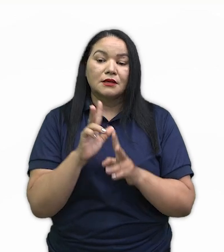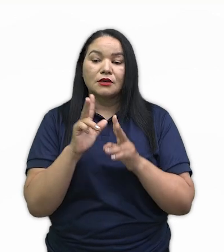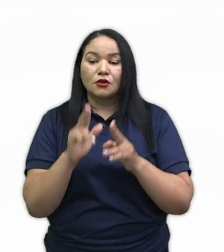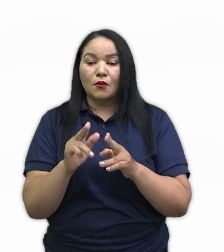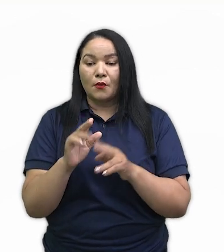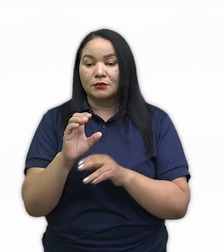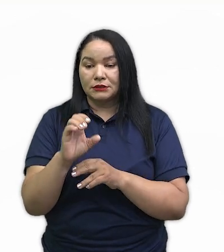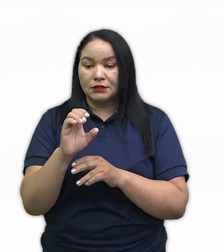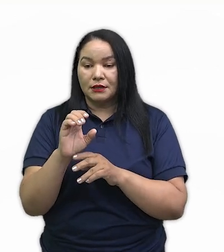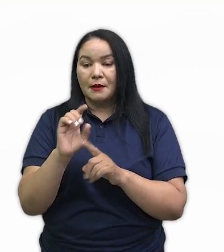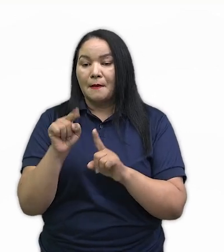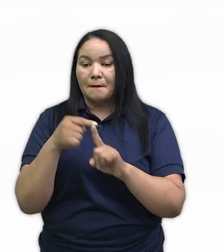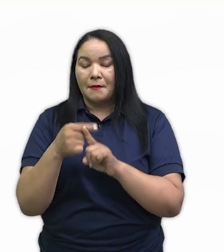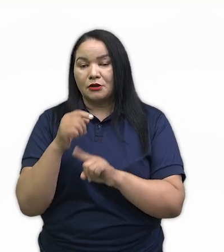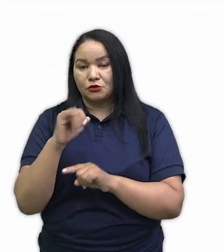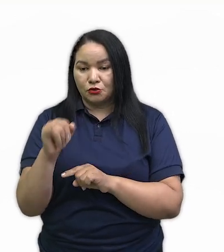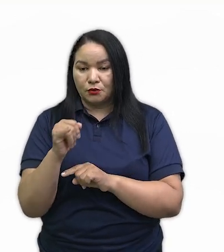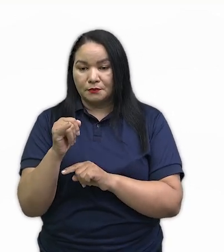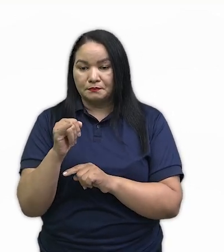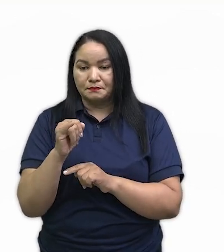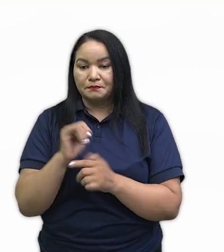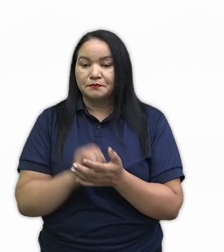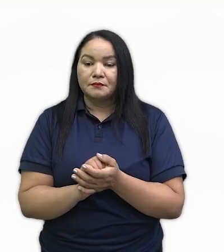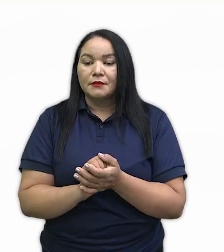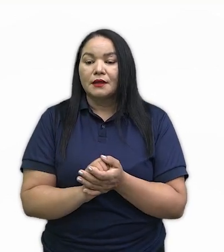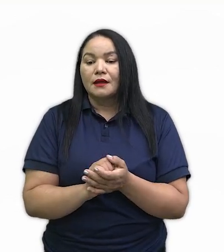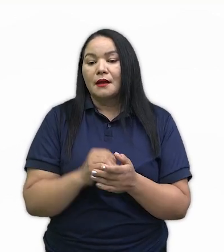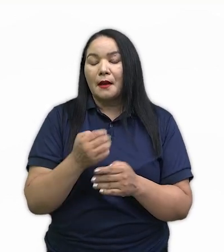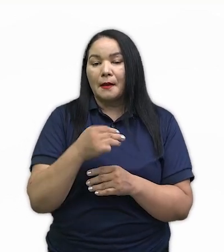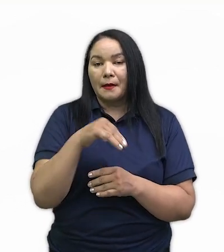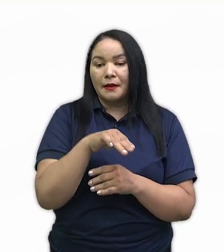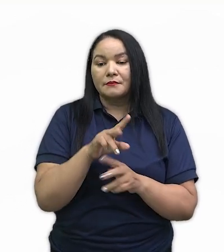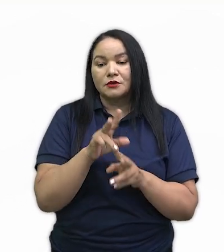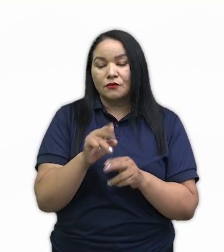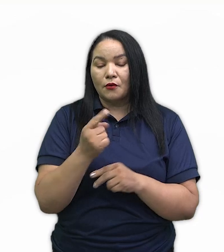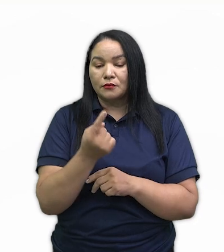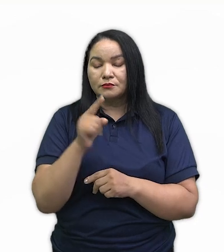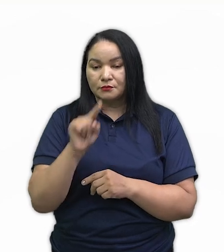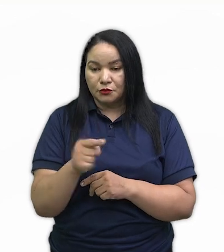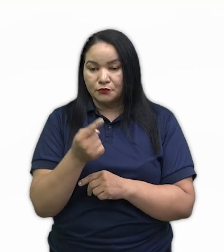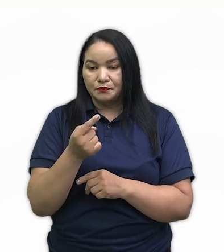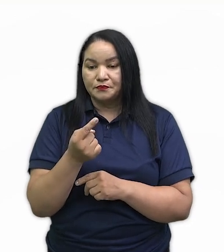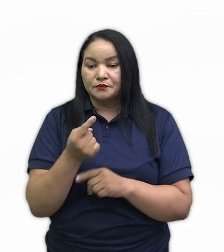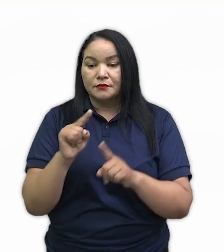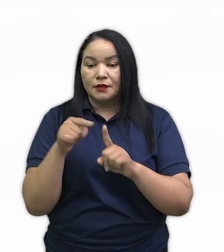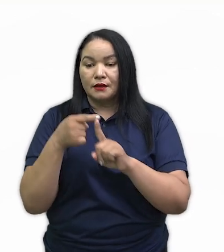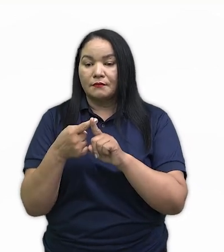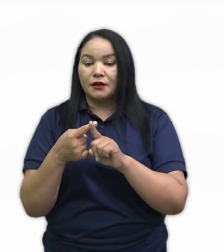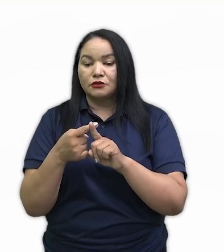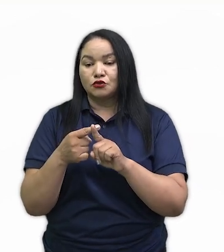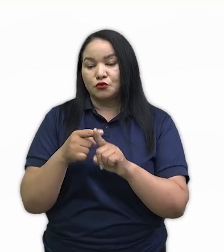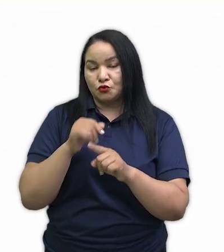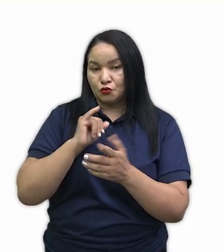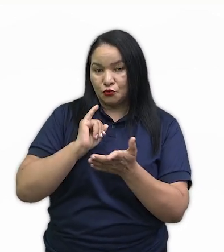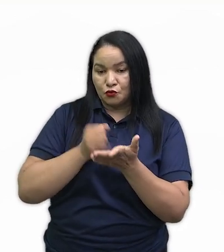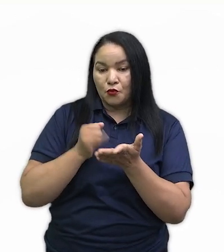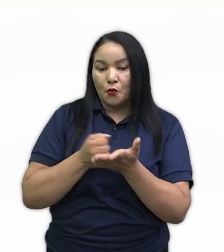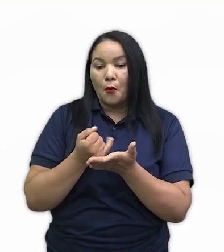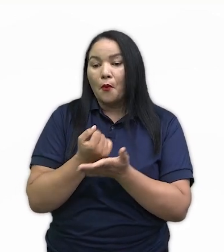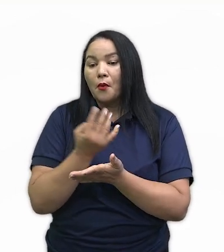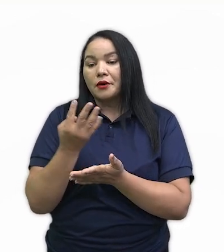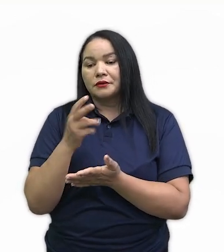mais juros. O capital inicial foi de R$1.000. O valor dos juros, acabamos de ver aqui